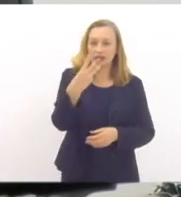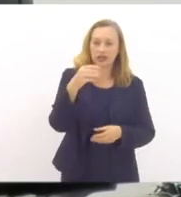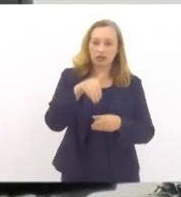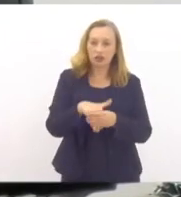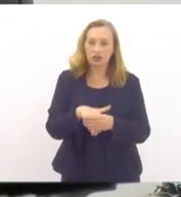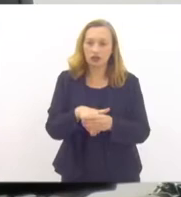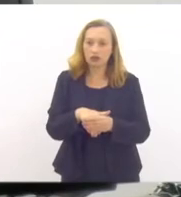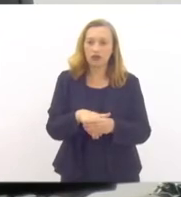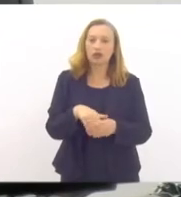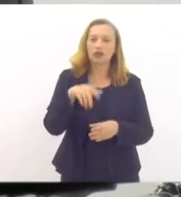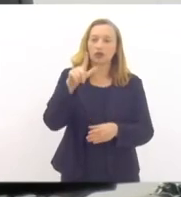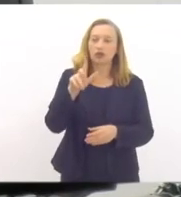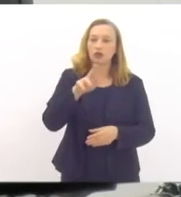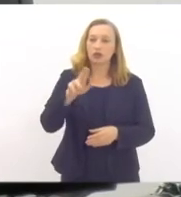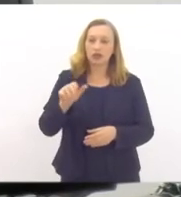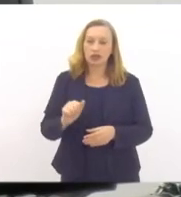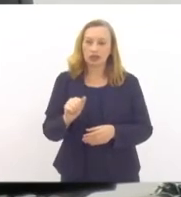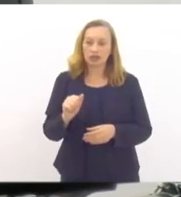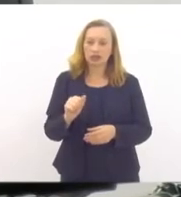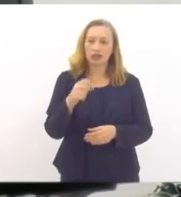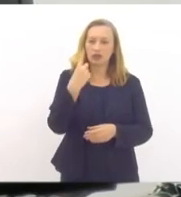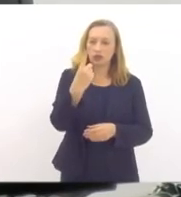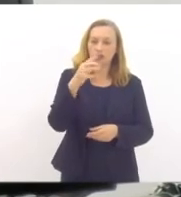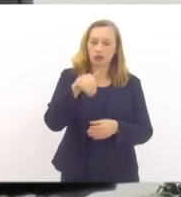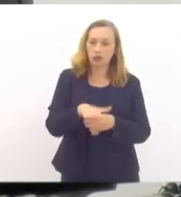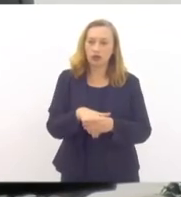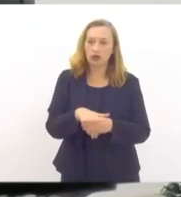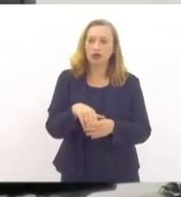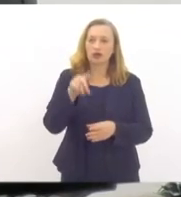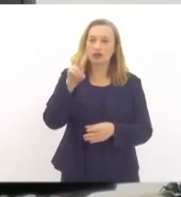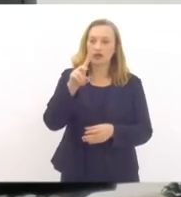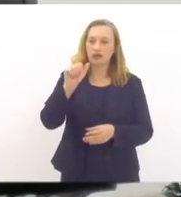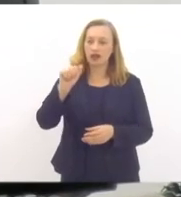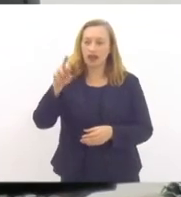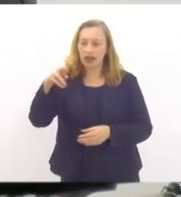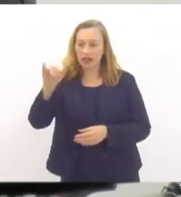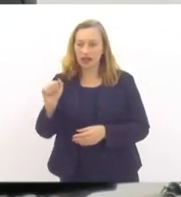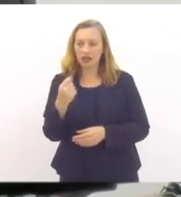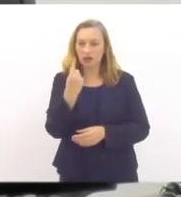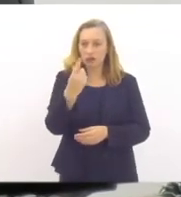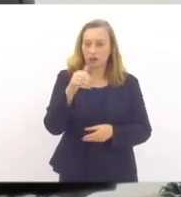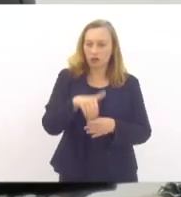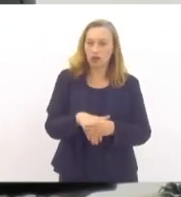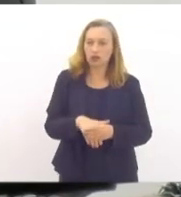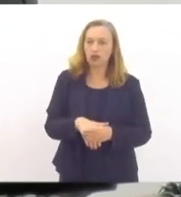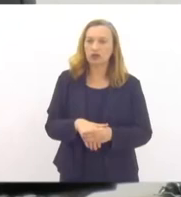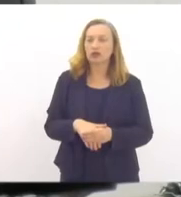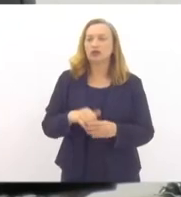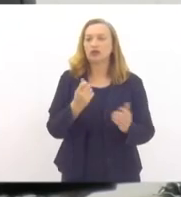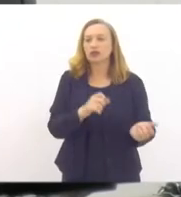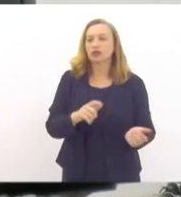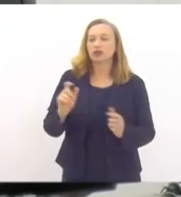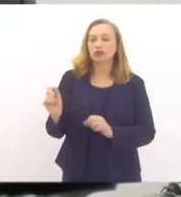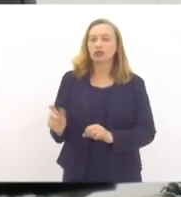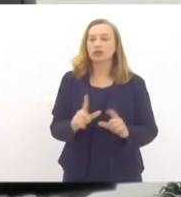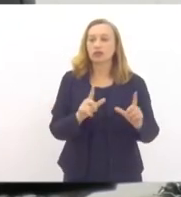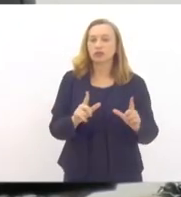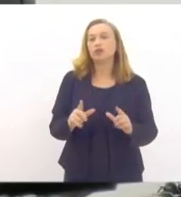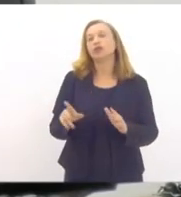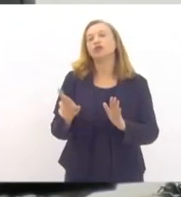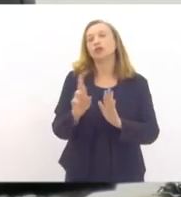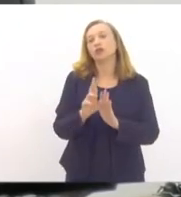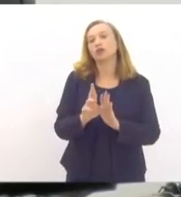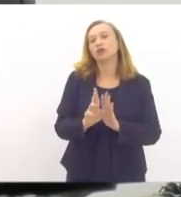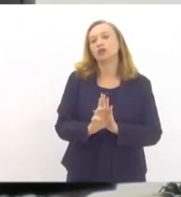3 votos. Luísa D'Angelo, 1 voto. Valéria Pedro, 1 voto. Então, passando para a próxima representação, o